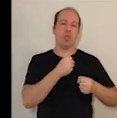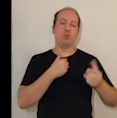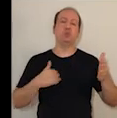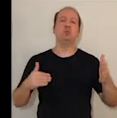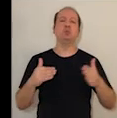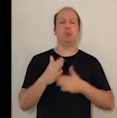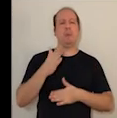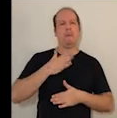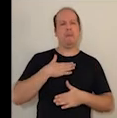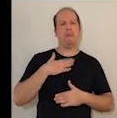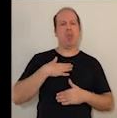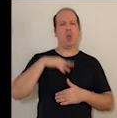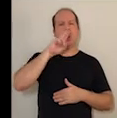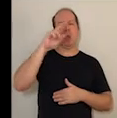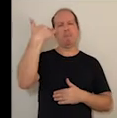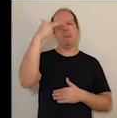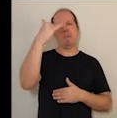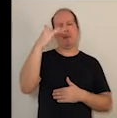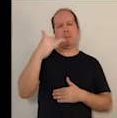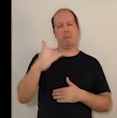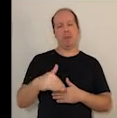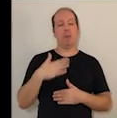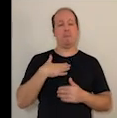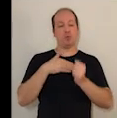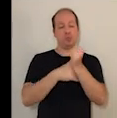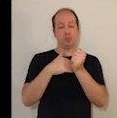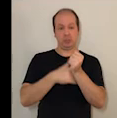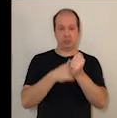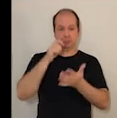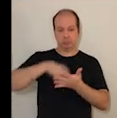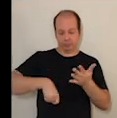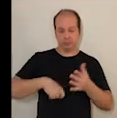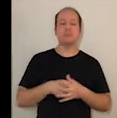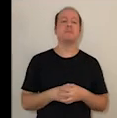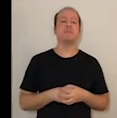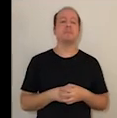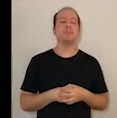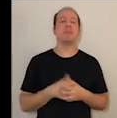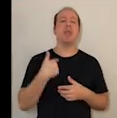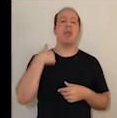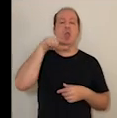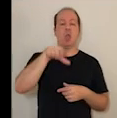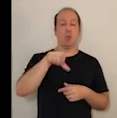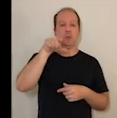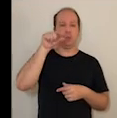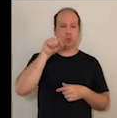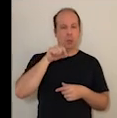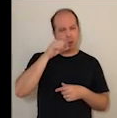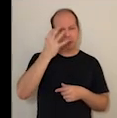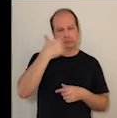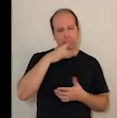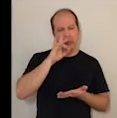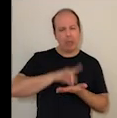herdeiro tudo o que abaixo segue e assino e sigilo com o meu sinete. Eu escolho